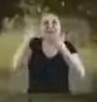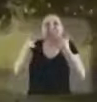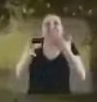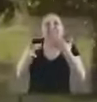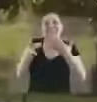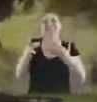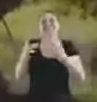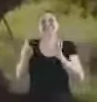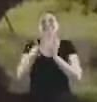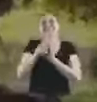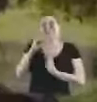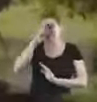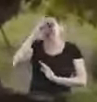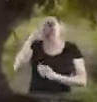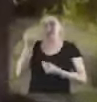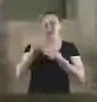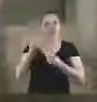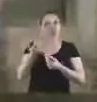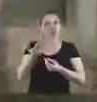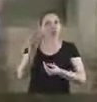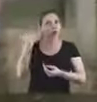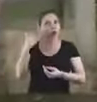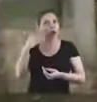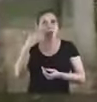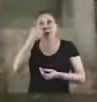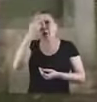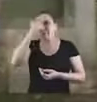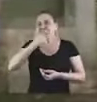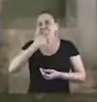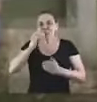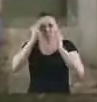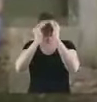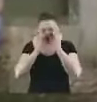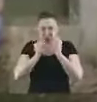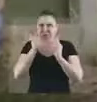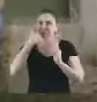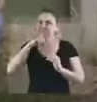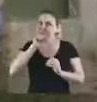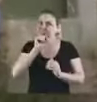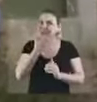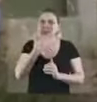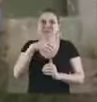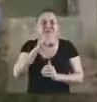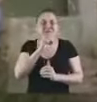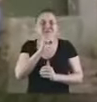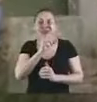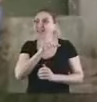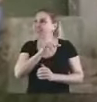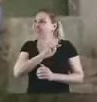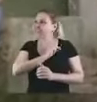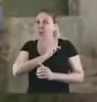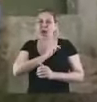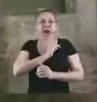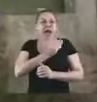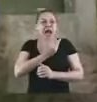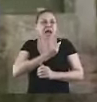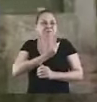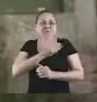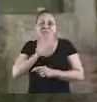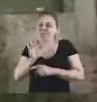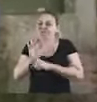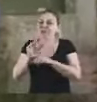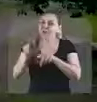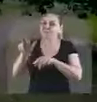que ele era uma pessoa obediente diante do pai, da mãe, muito colega com